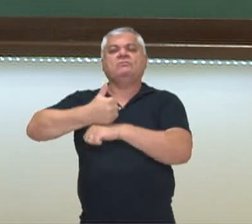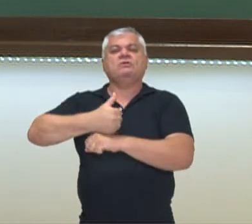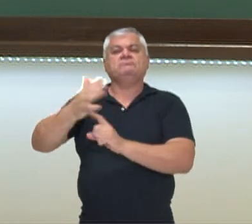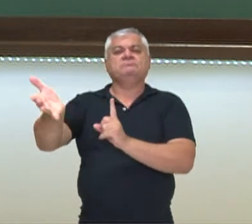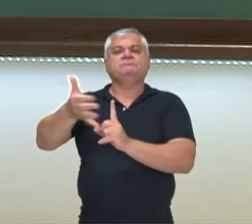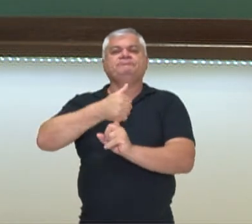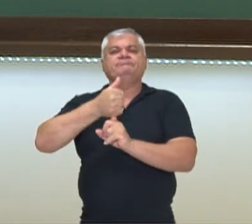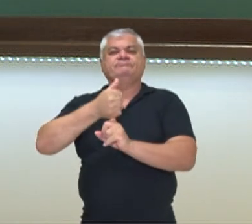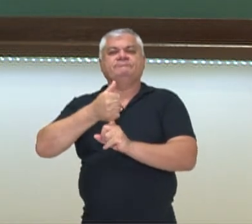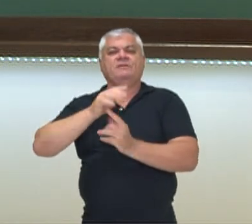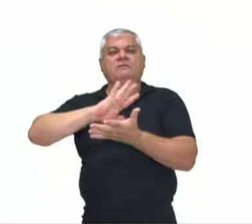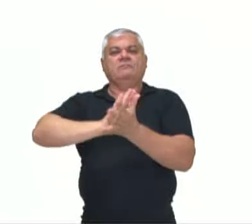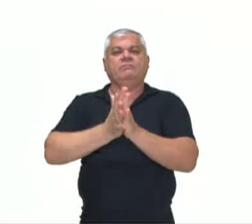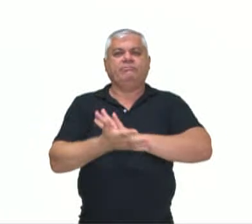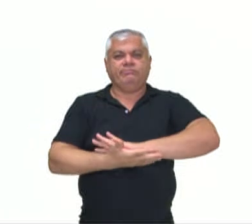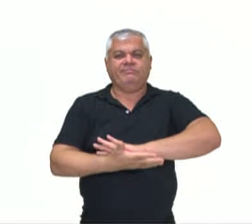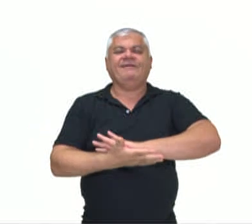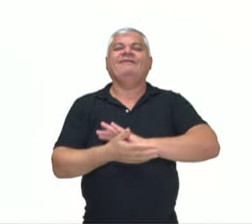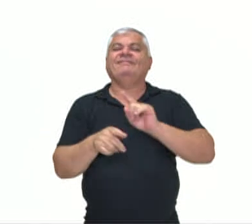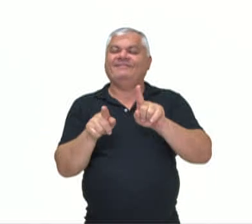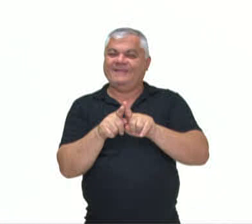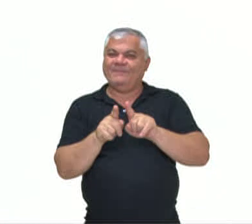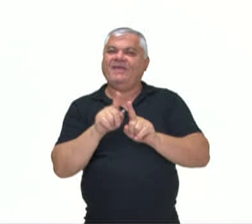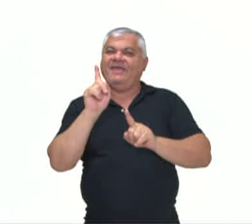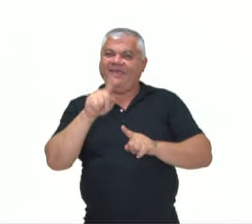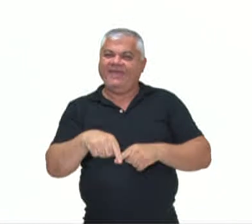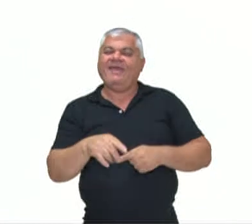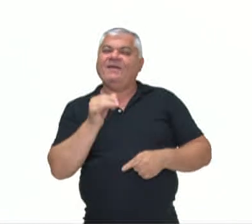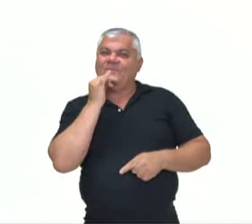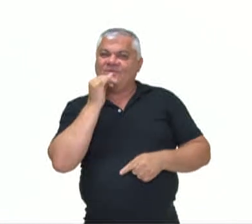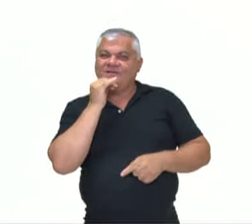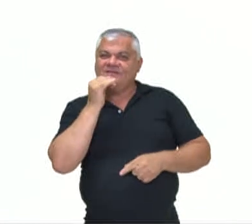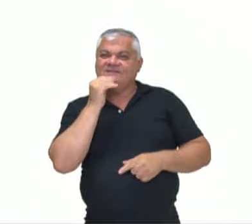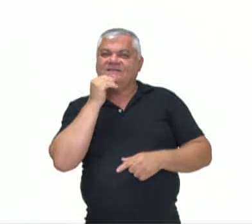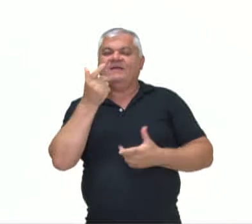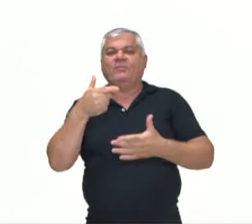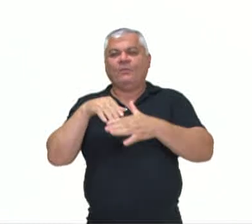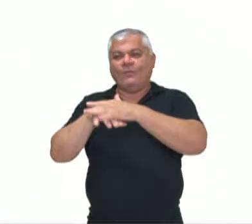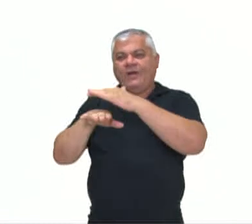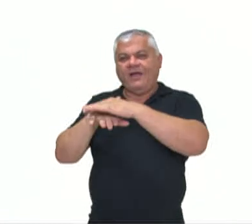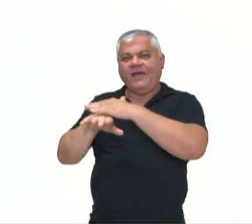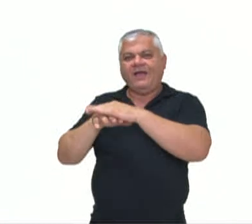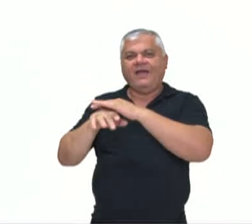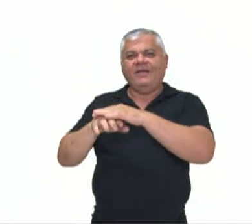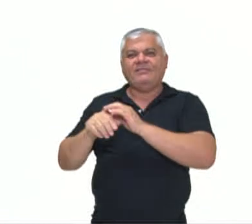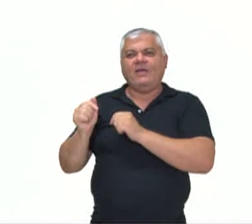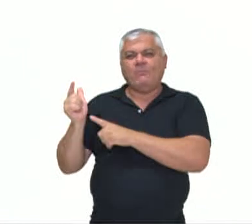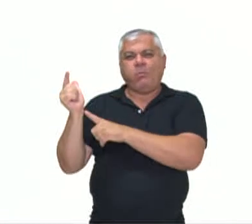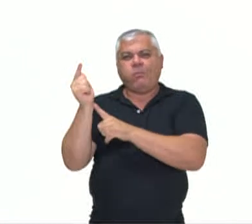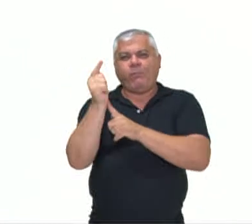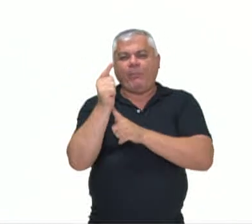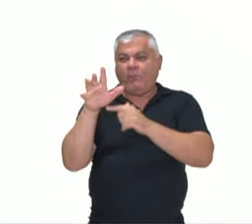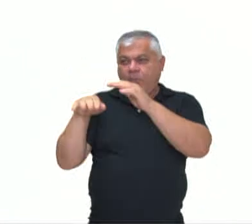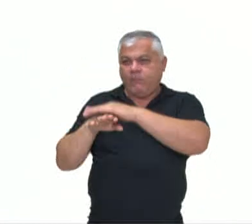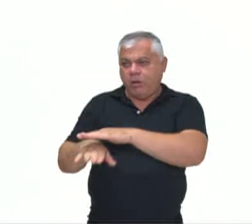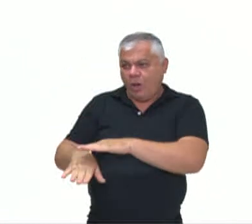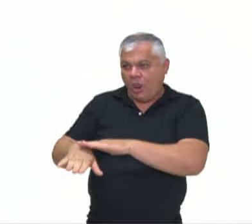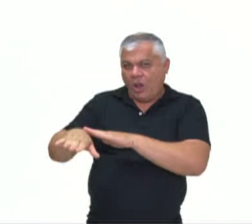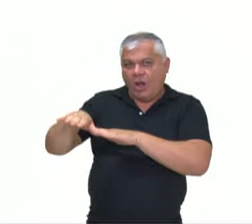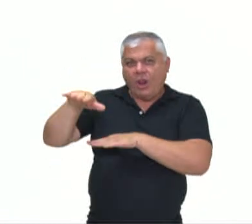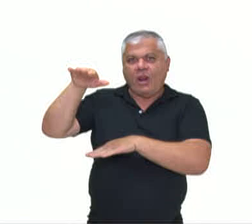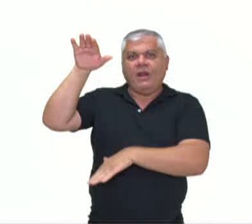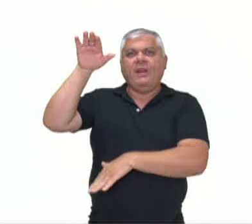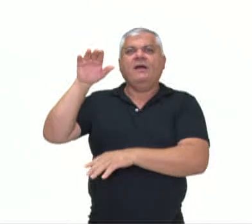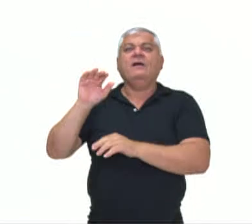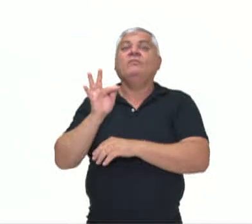o outro, subjugando e praticando um nível de acumulação de armas de maneira a desempenhar momentos